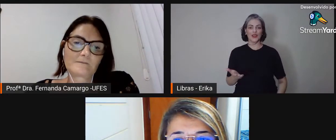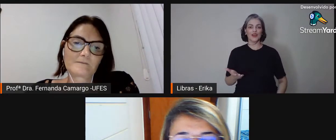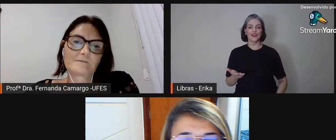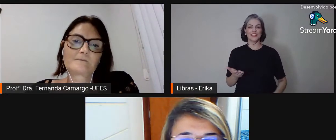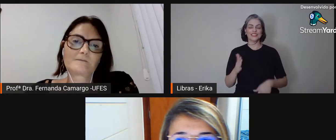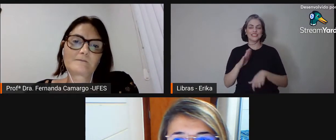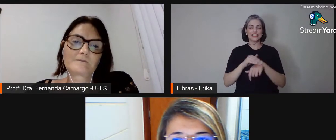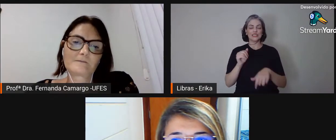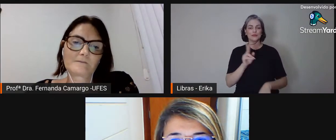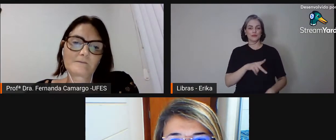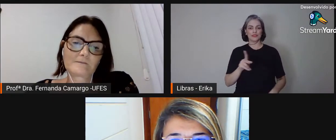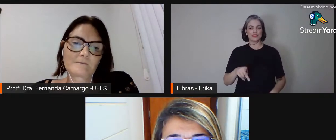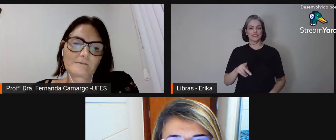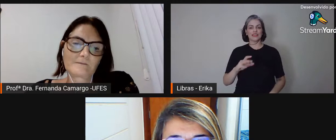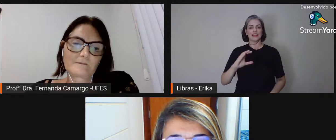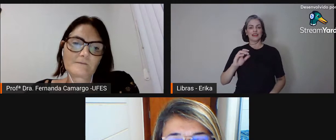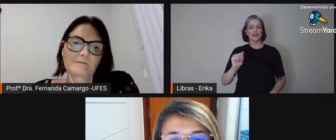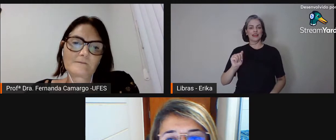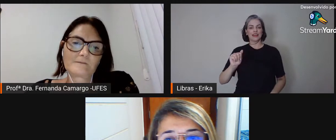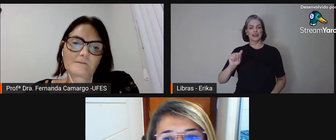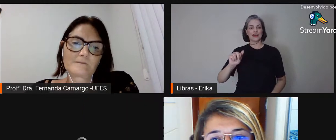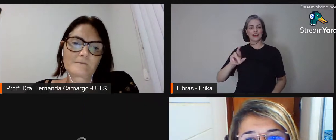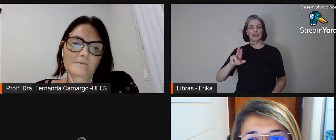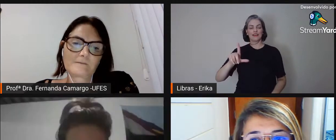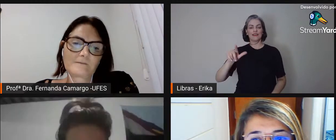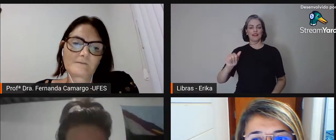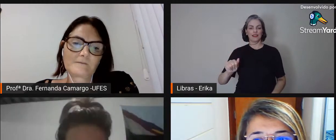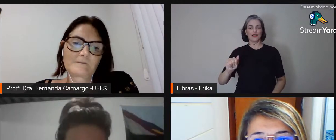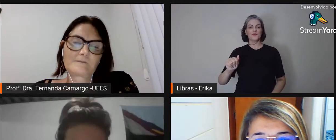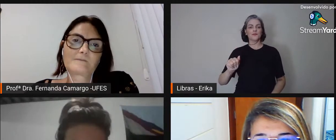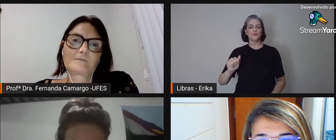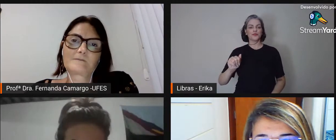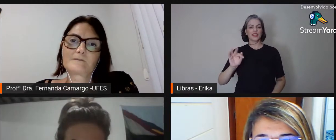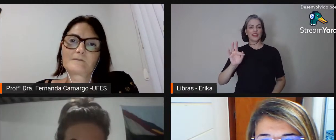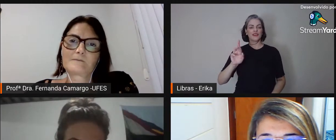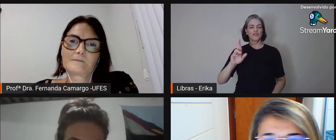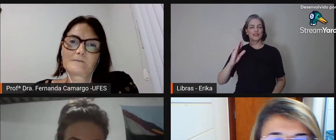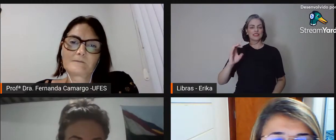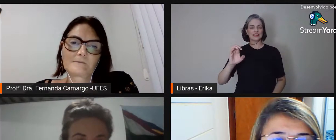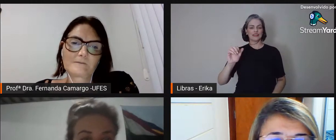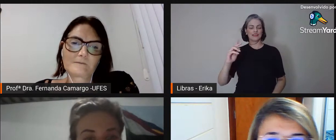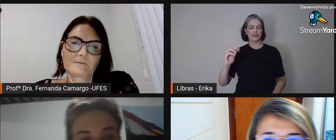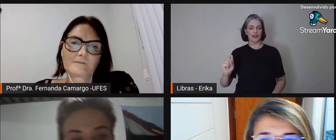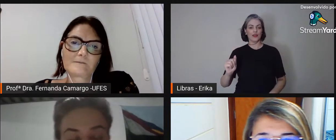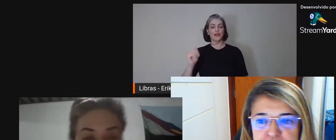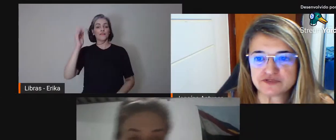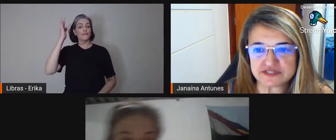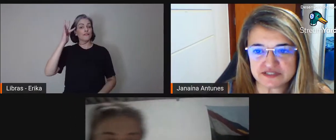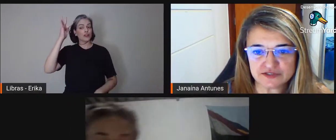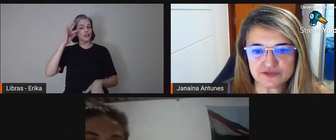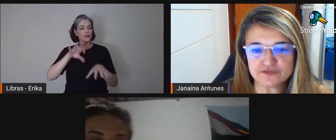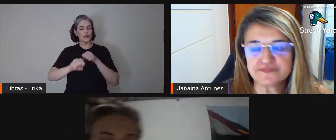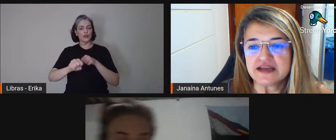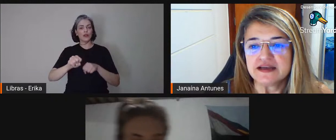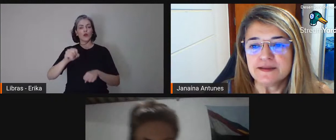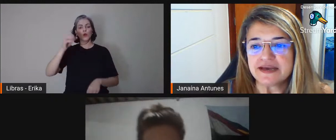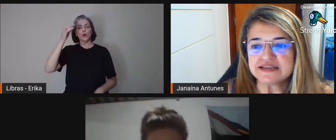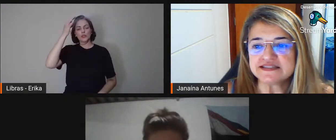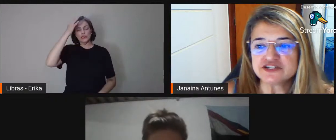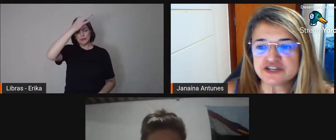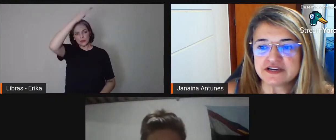professora Carla Francesca Pena, é licenciada em filosofia pela Universidade Federal do Espírito Santo,